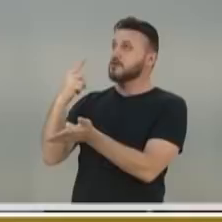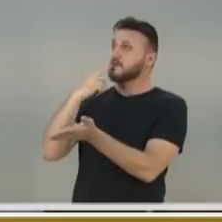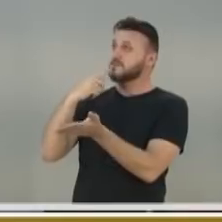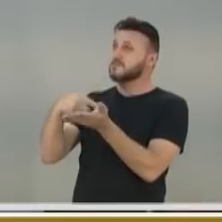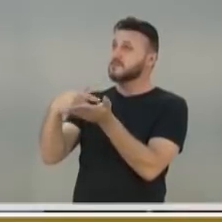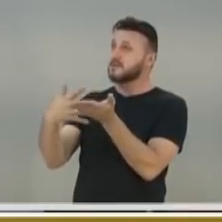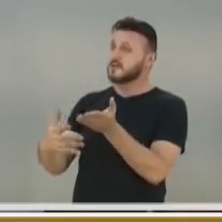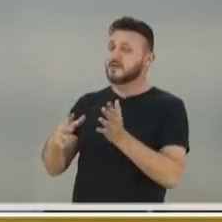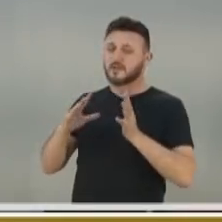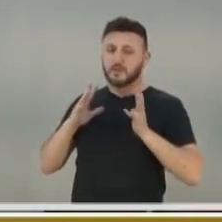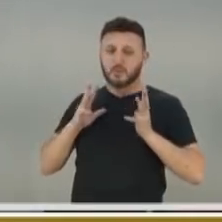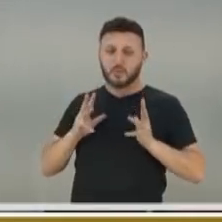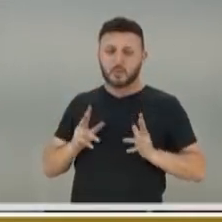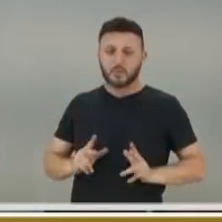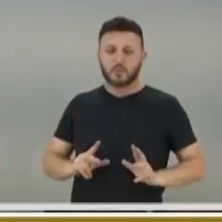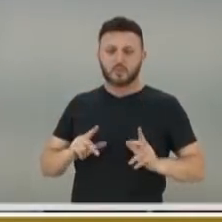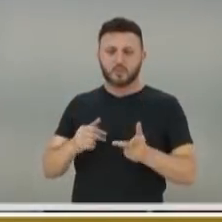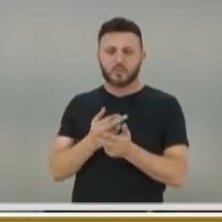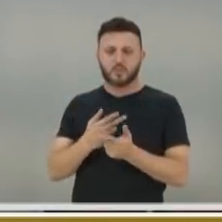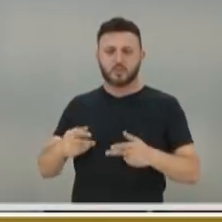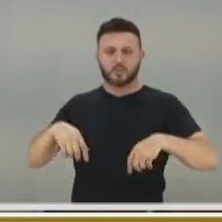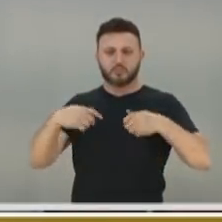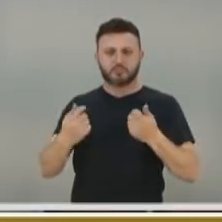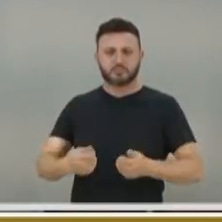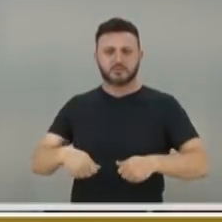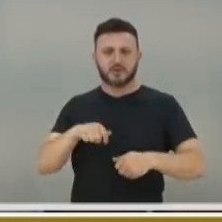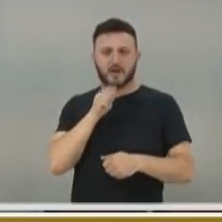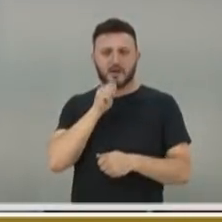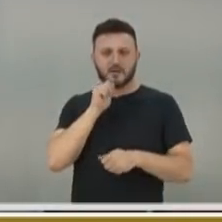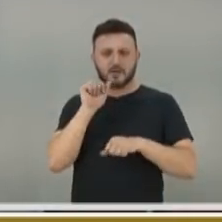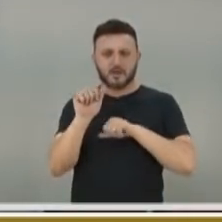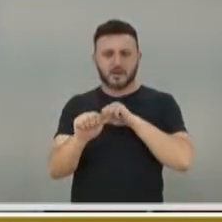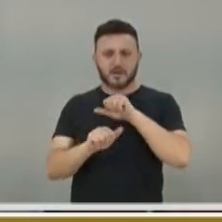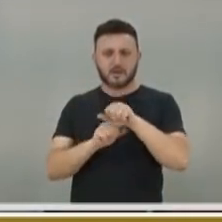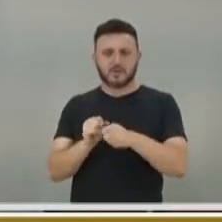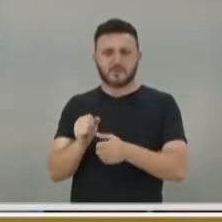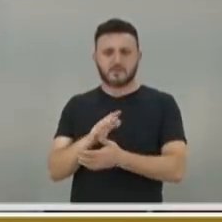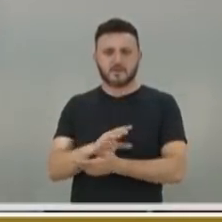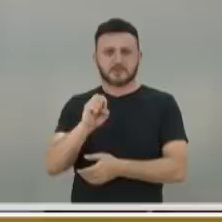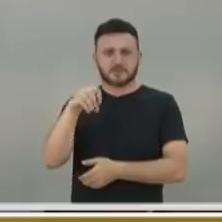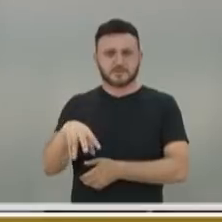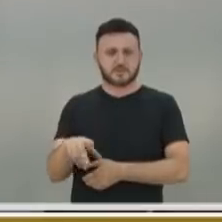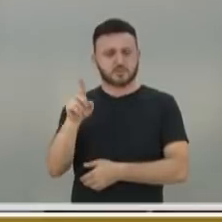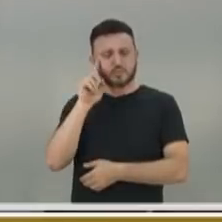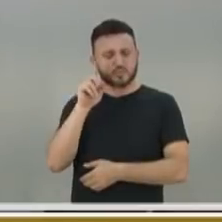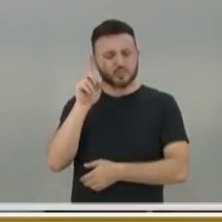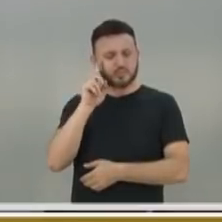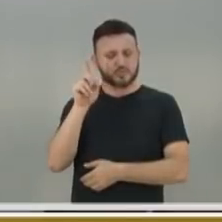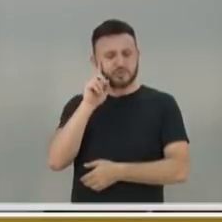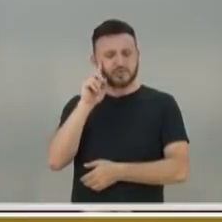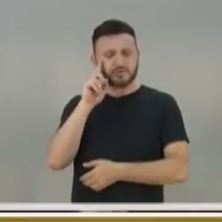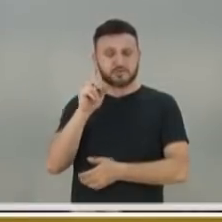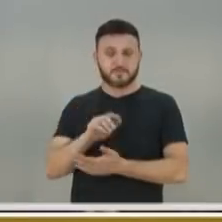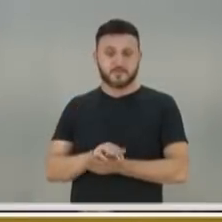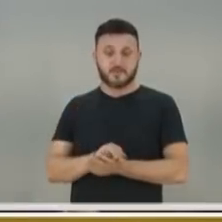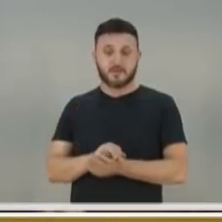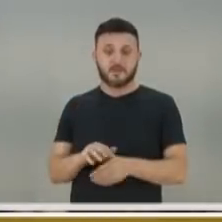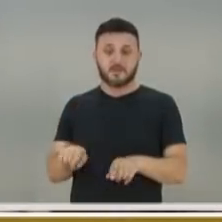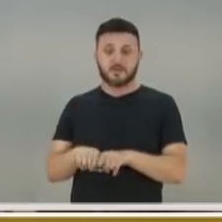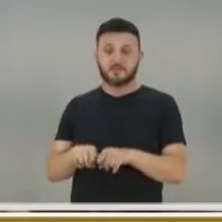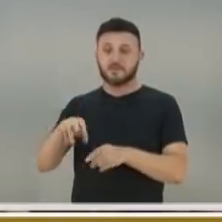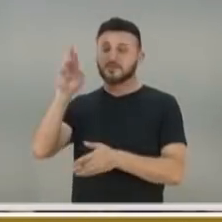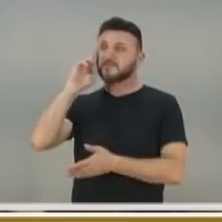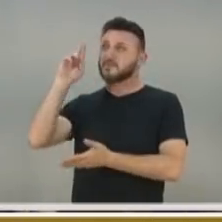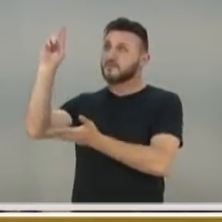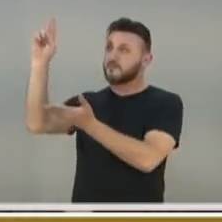que é necessário ainda ser lavado. Vem renovar o sim dessa família todos os dias, Senhor Jesus. Vem dar